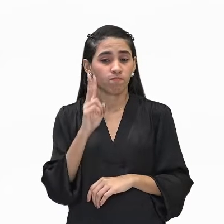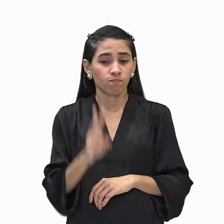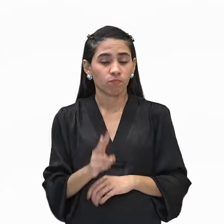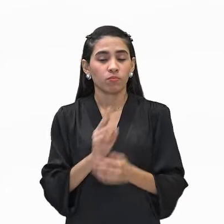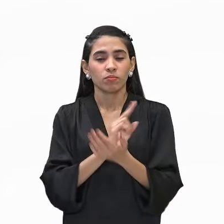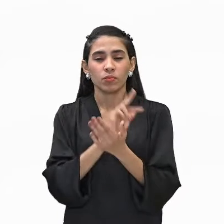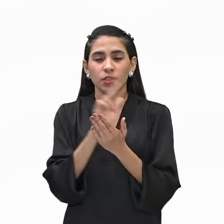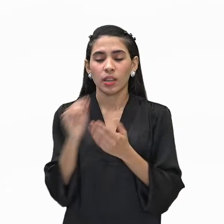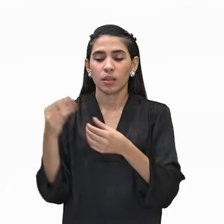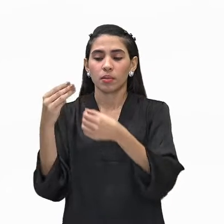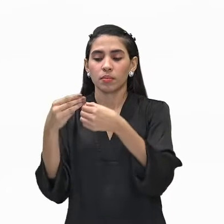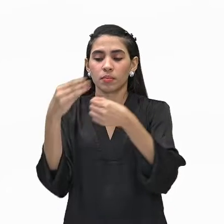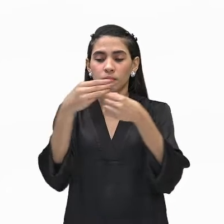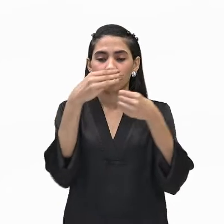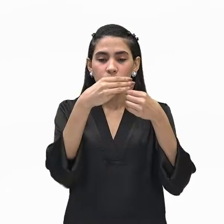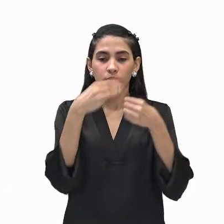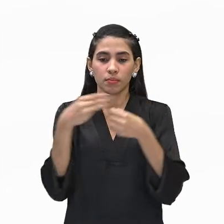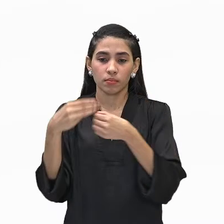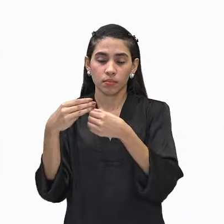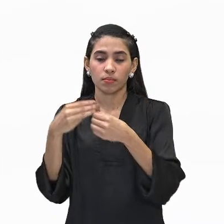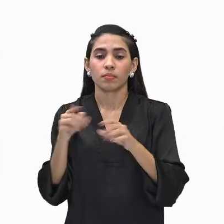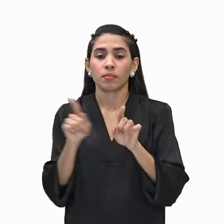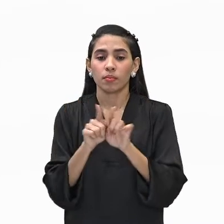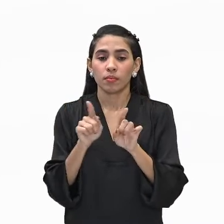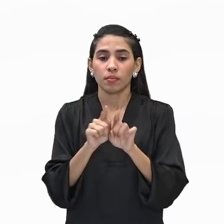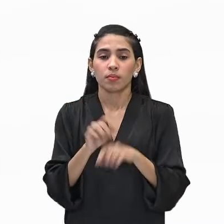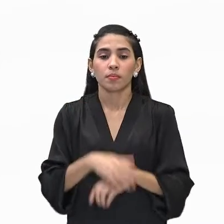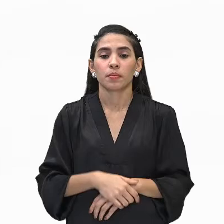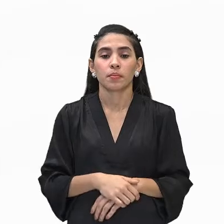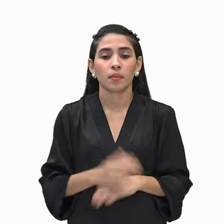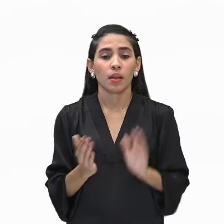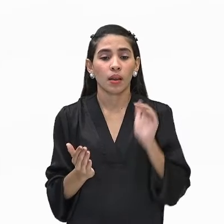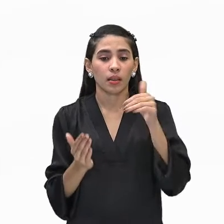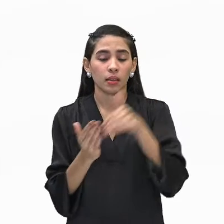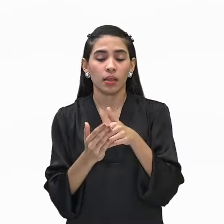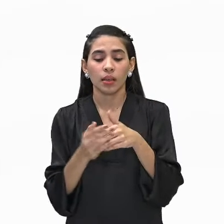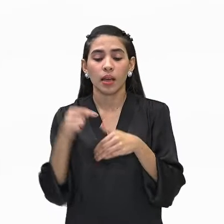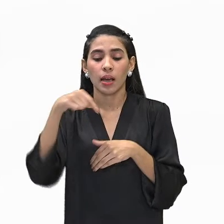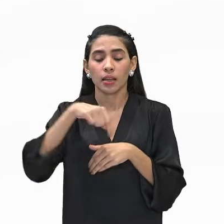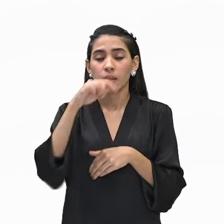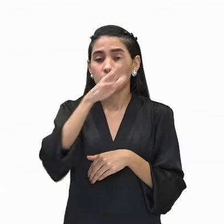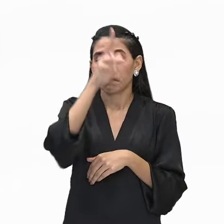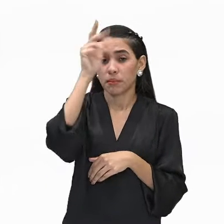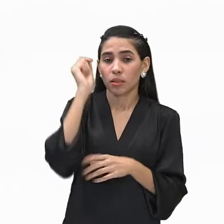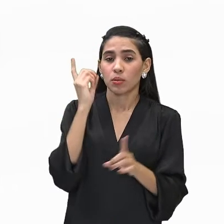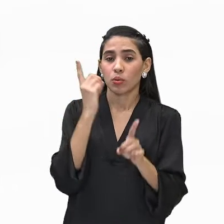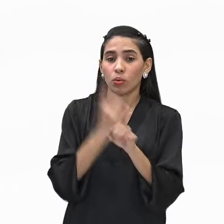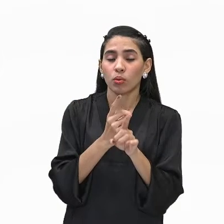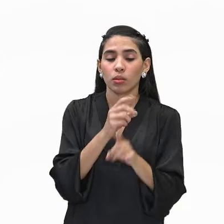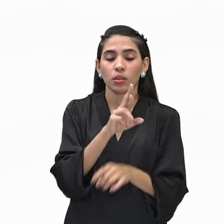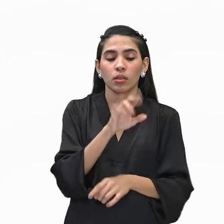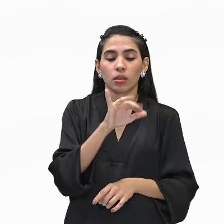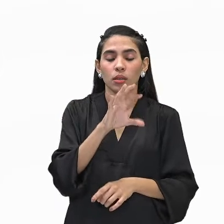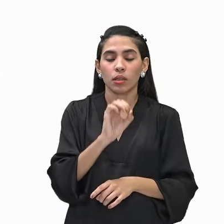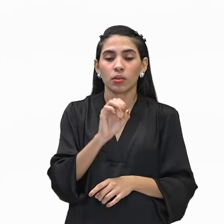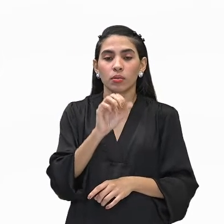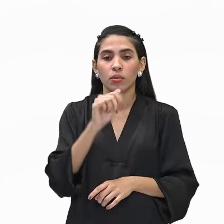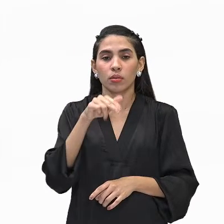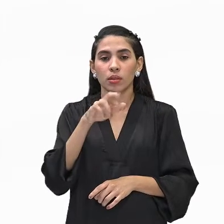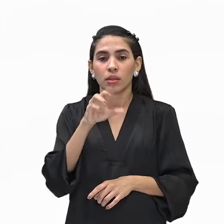vários municípios, inclusive pelo meu município, Fonte Boa, até chegar aqui perto de Manaus, onde ele se encontra com o Rio Negro e forma o